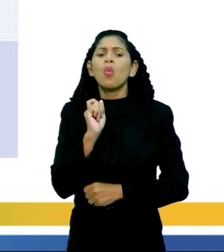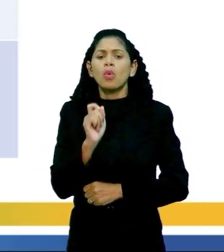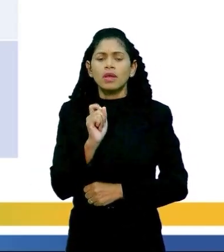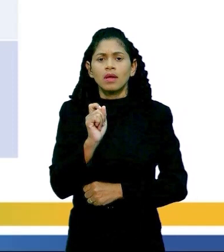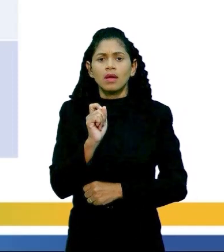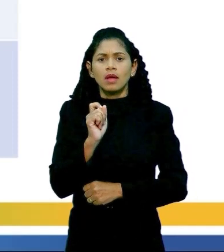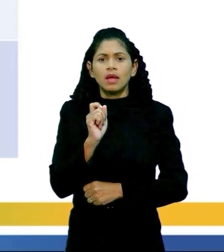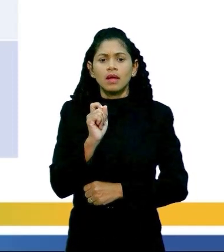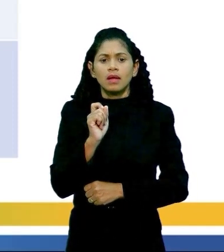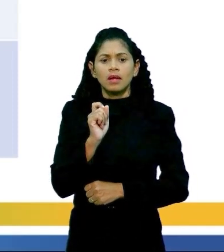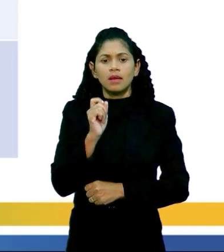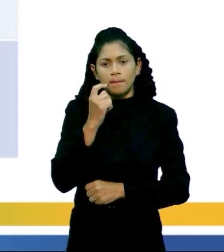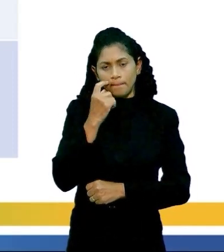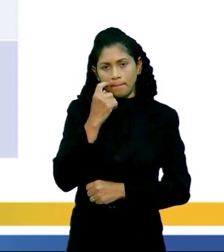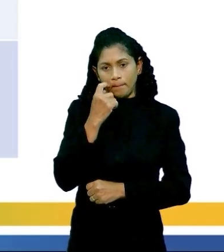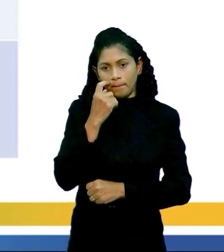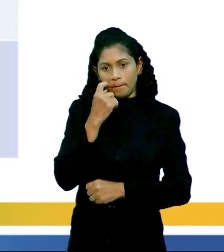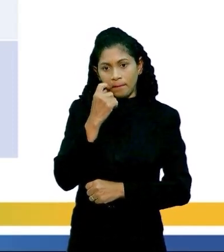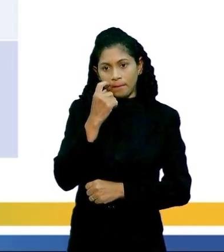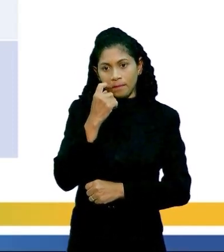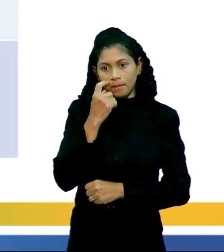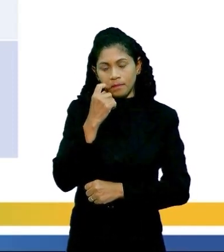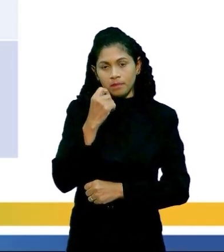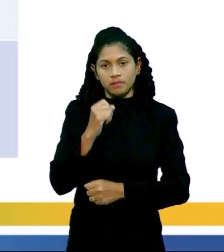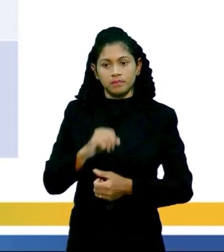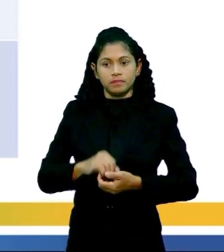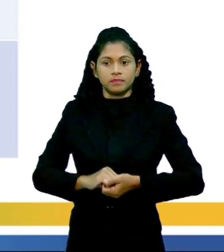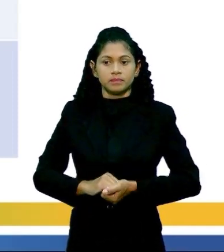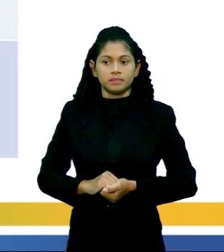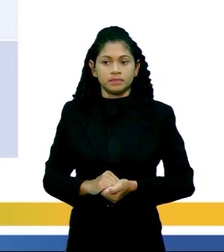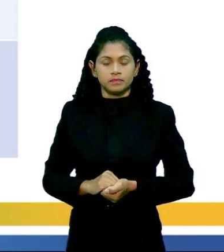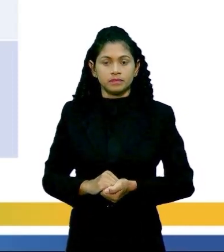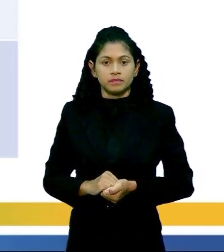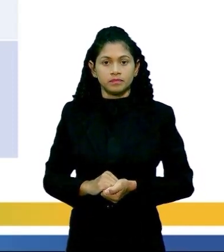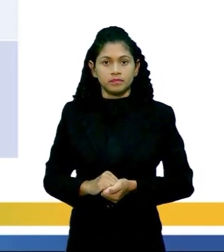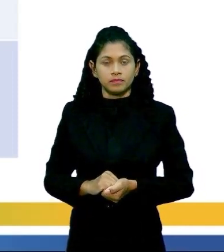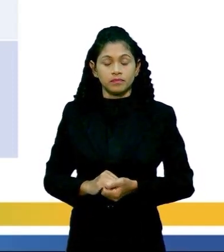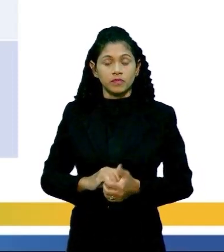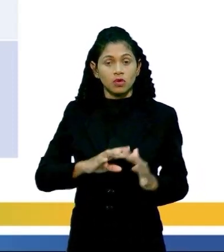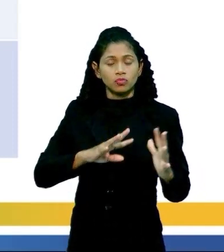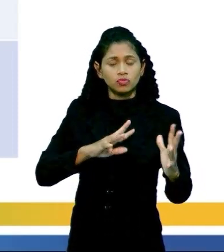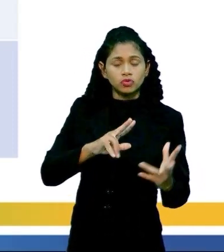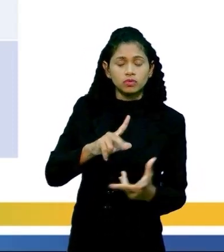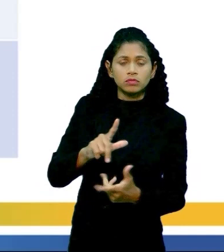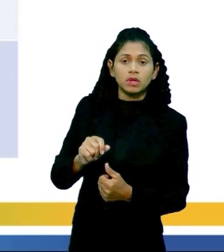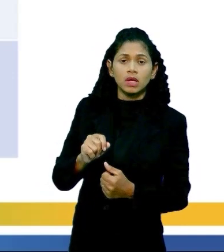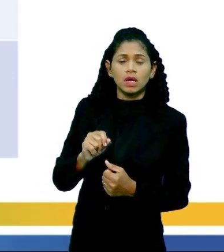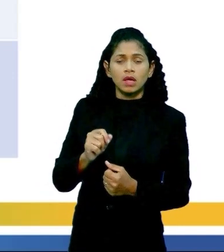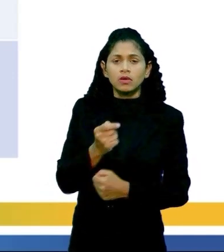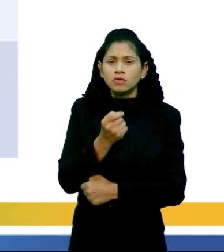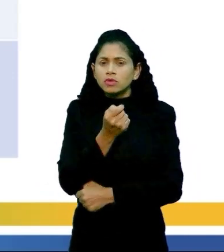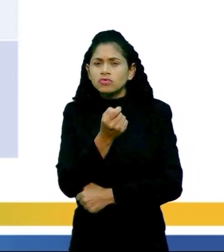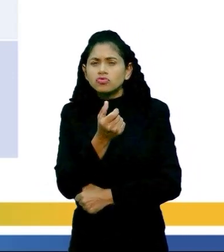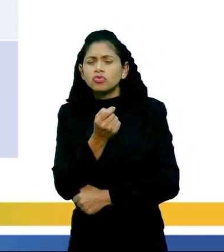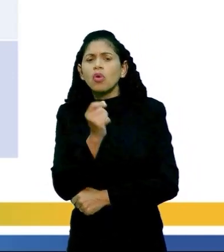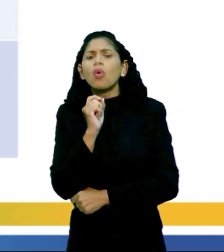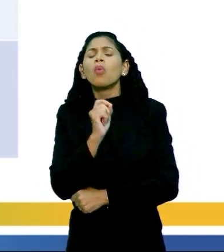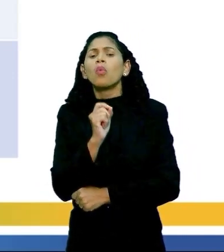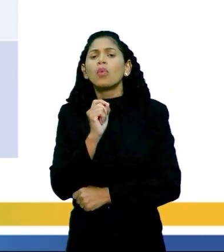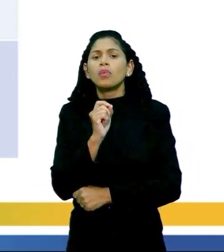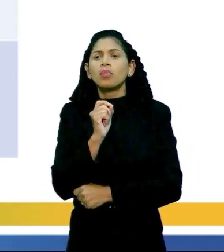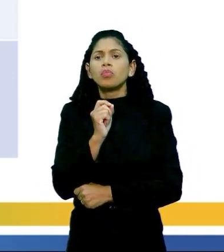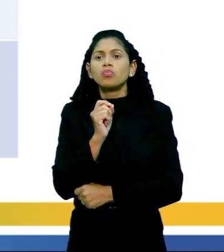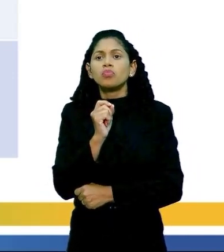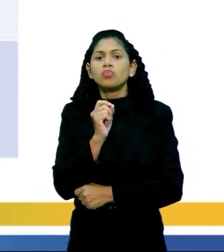graças por não beber? Não faria sentido, né, galera? É por isso que geralmente, né, a dica é colocar o